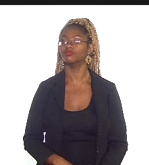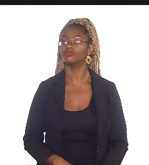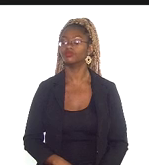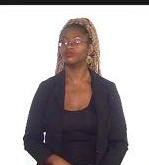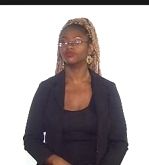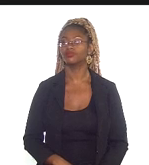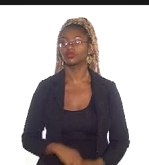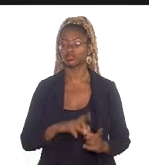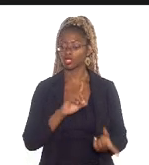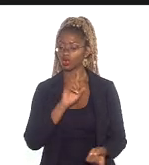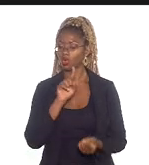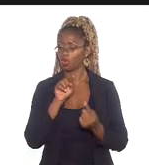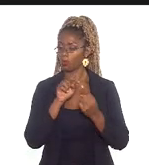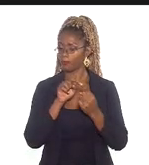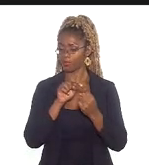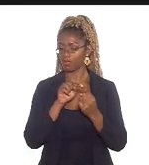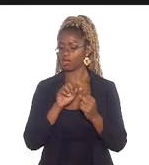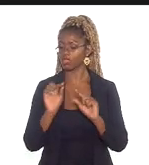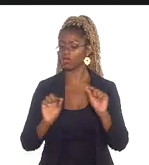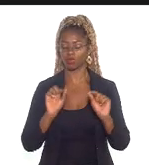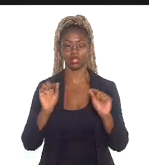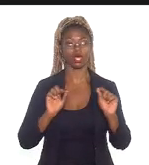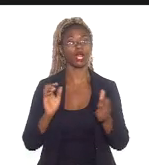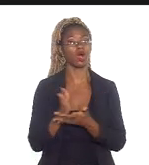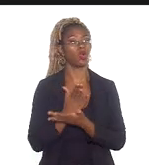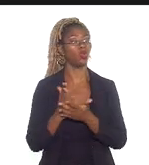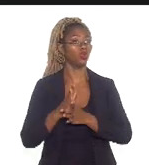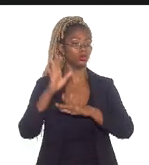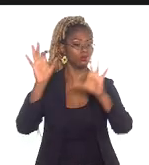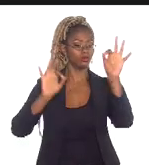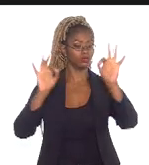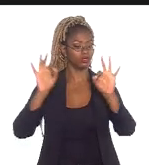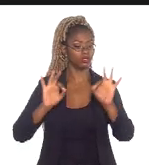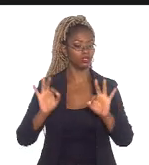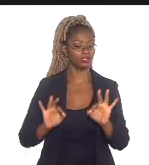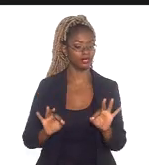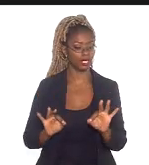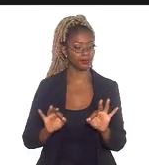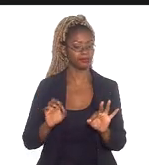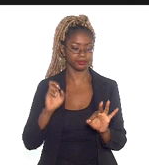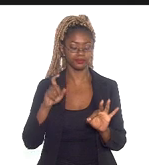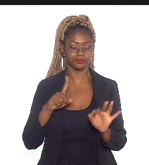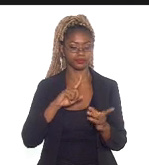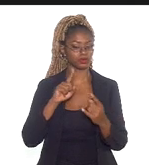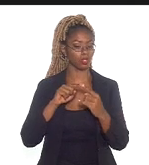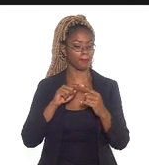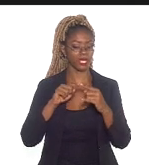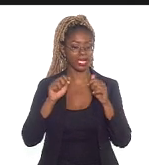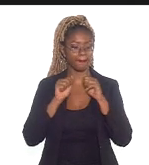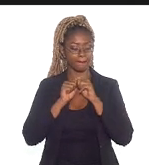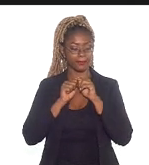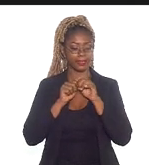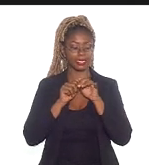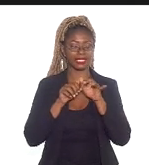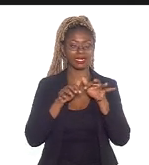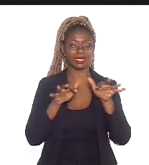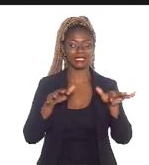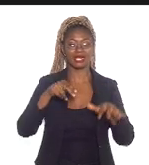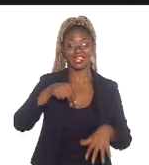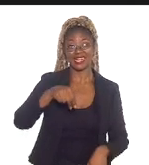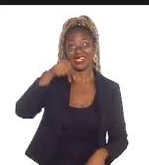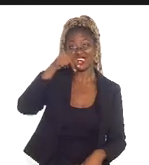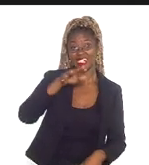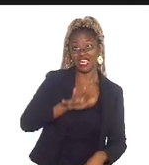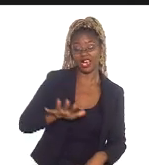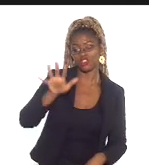devido ao fato de que alguns projetos são projetos de abrangência nacional